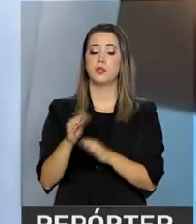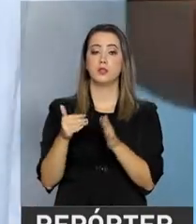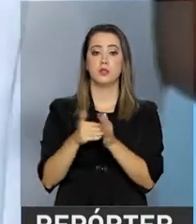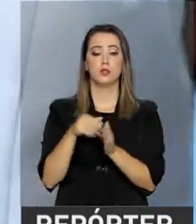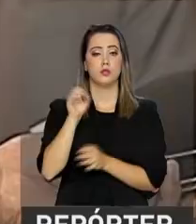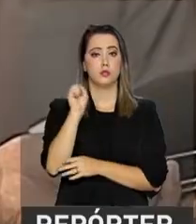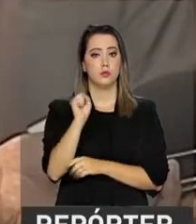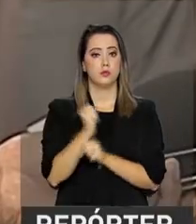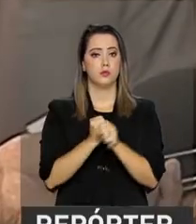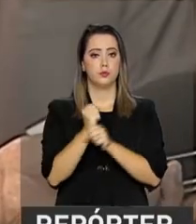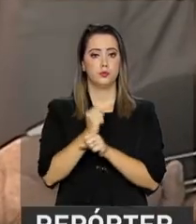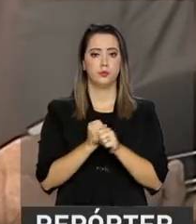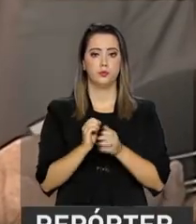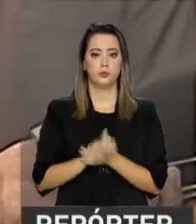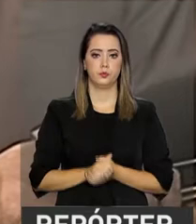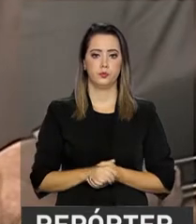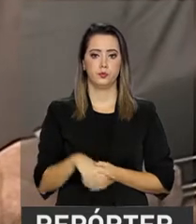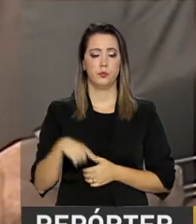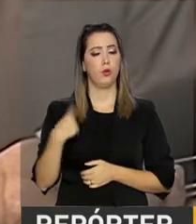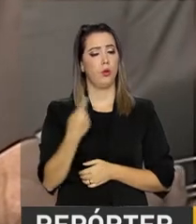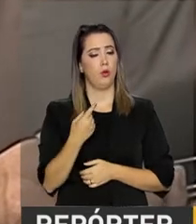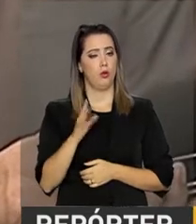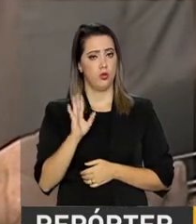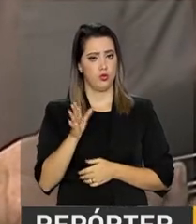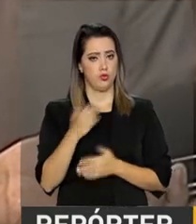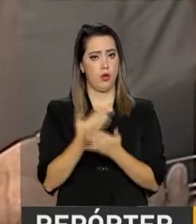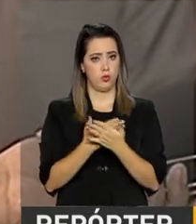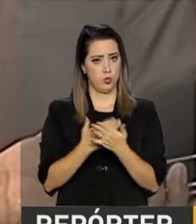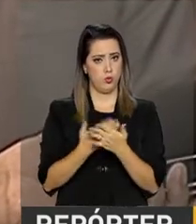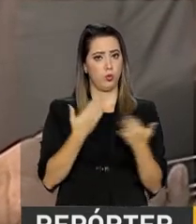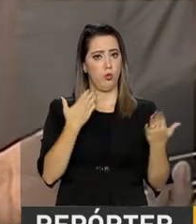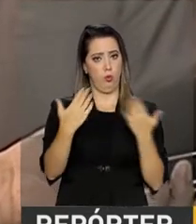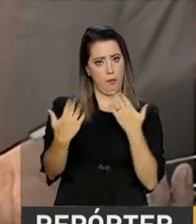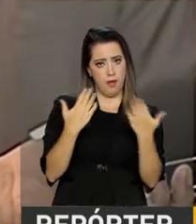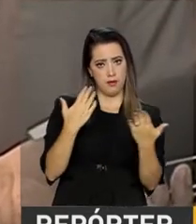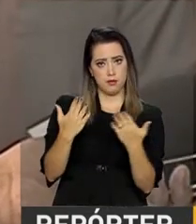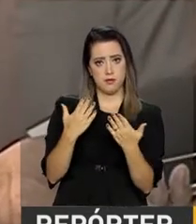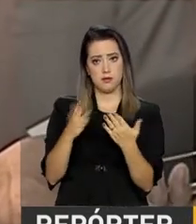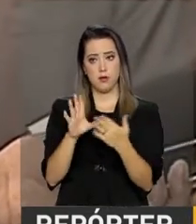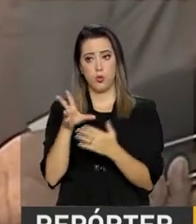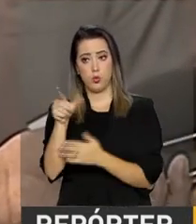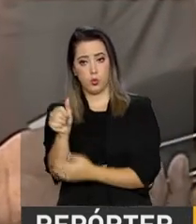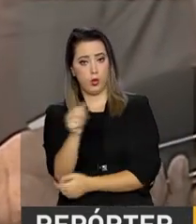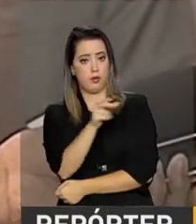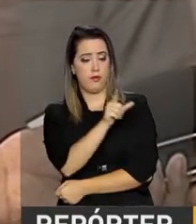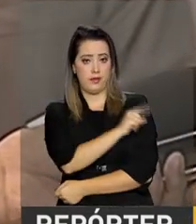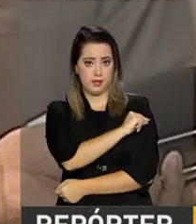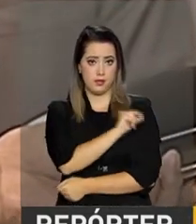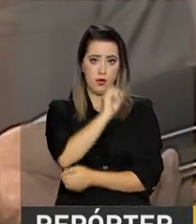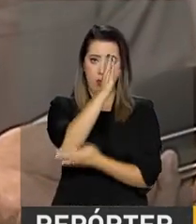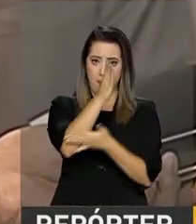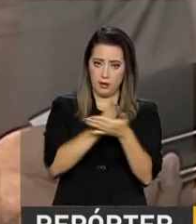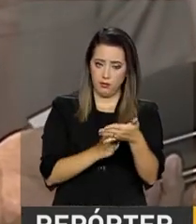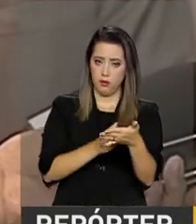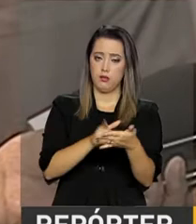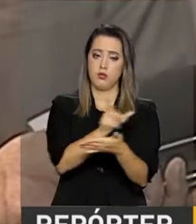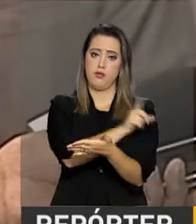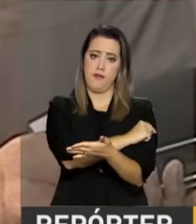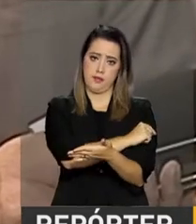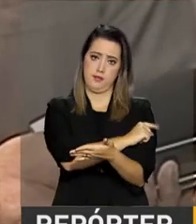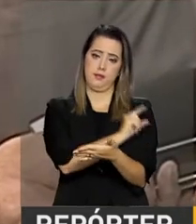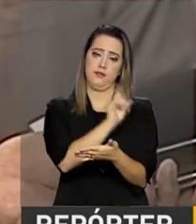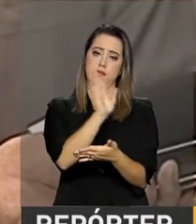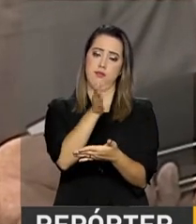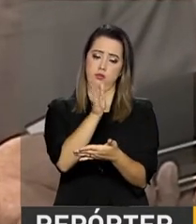8 anos. Foi feita a comparação da dose completa com doses fracionadas, demonstrando